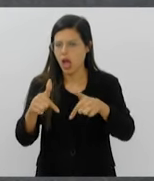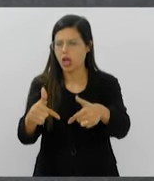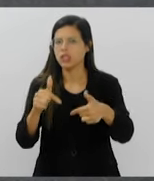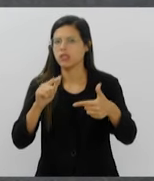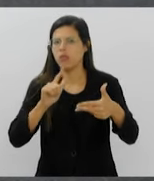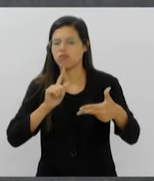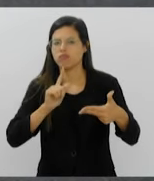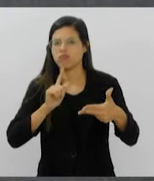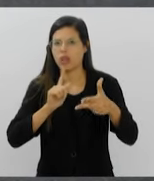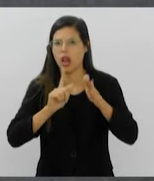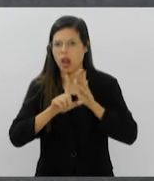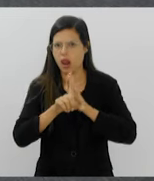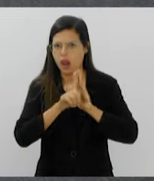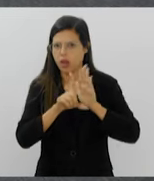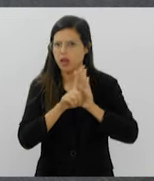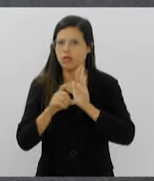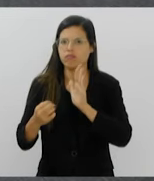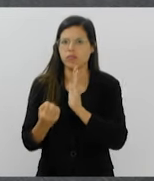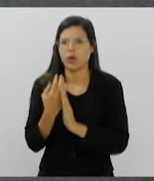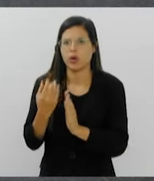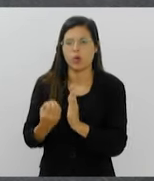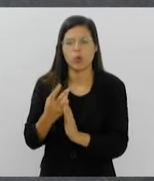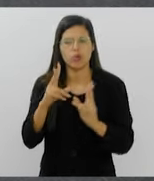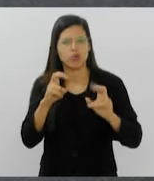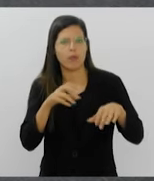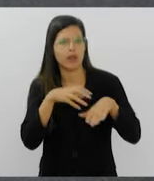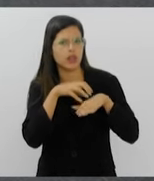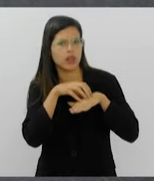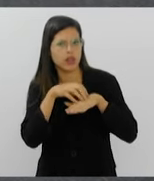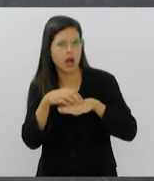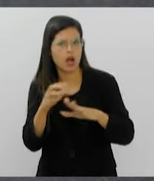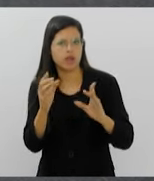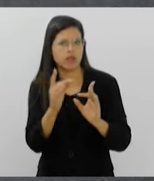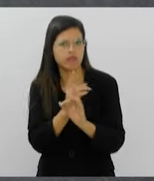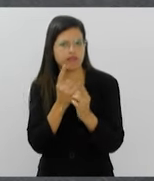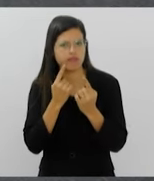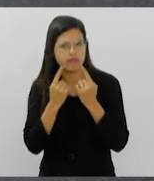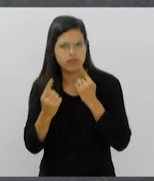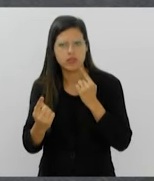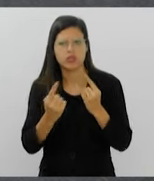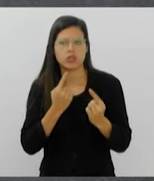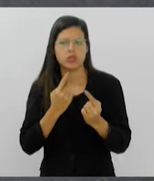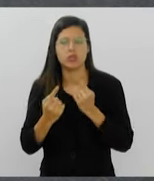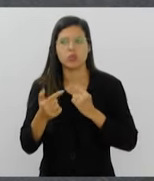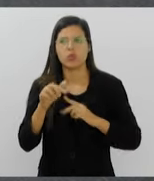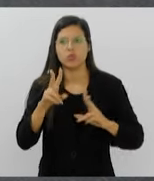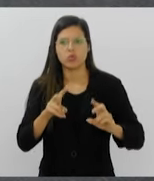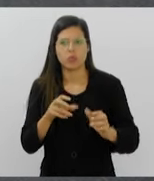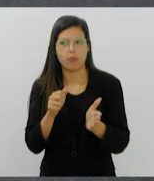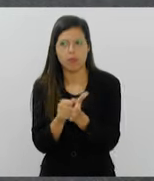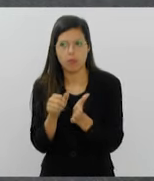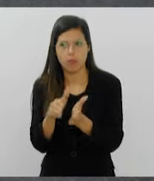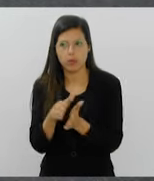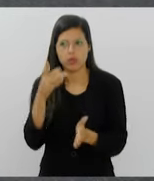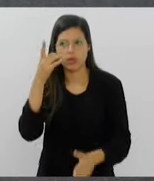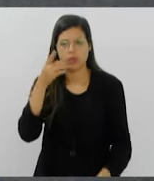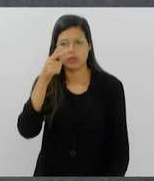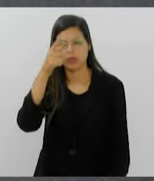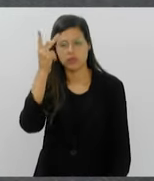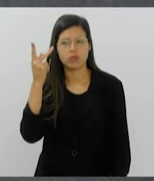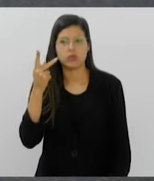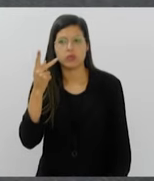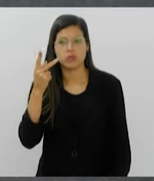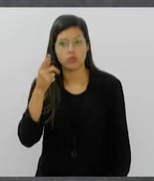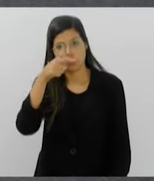trânsito, do ordenamento, as questões relacionadas a essa indústria de multa. O deputado Luiz Paulo foi muito combativo ao longo dos